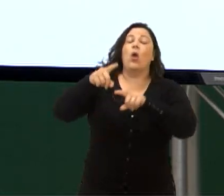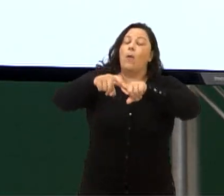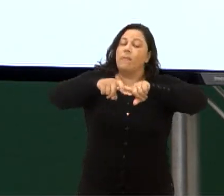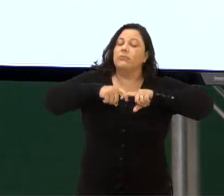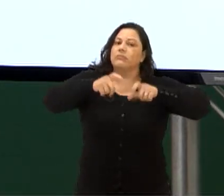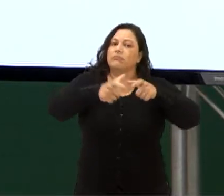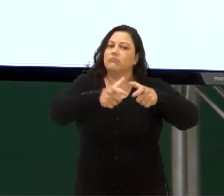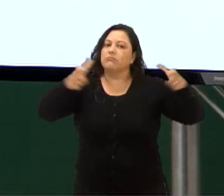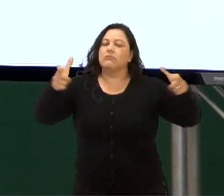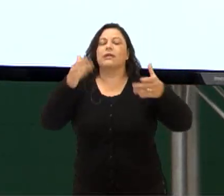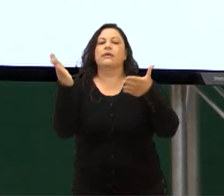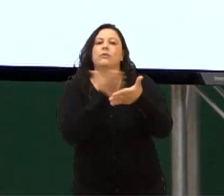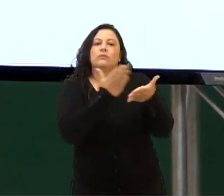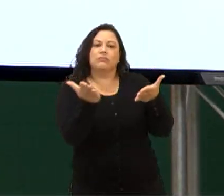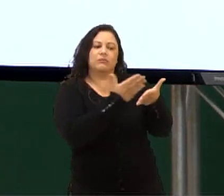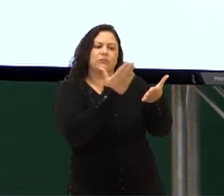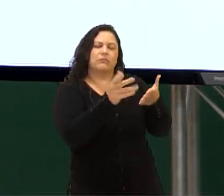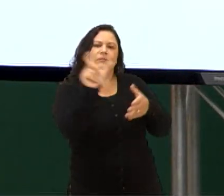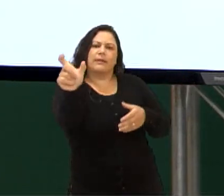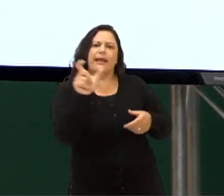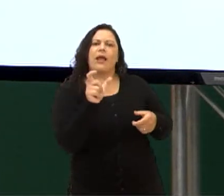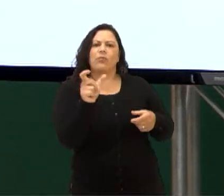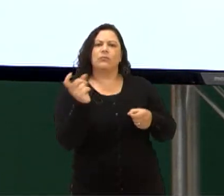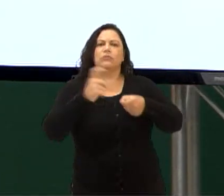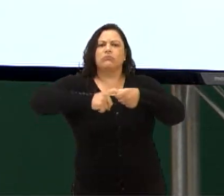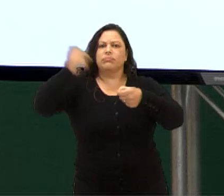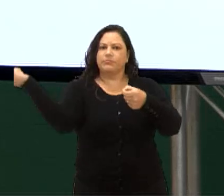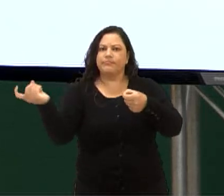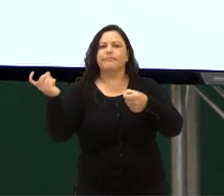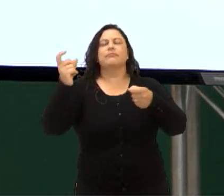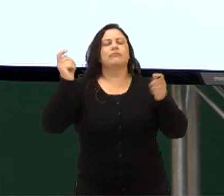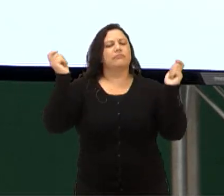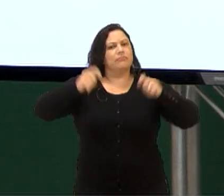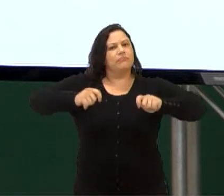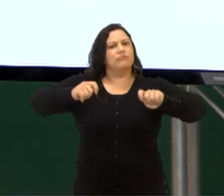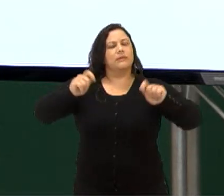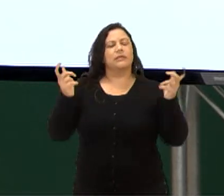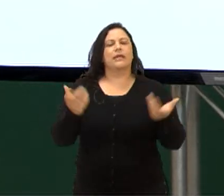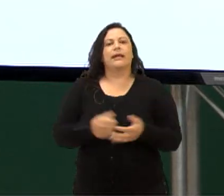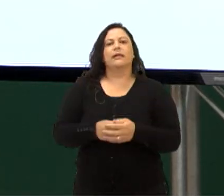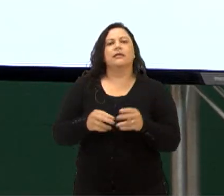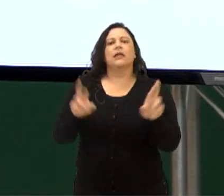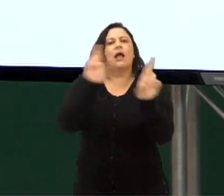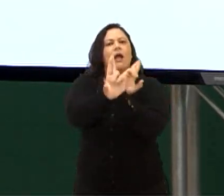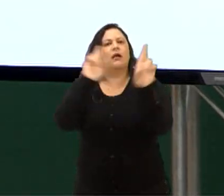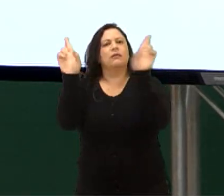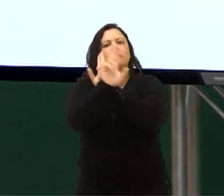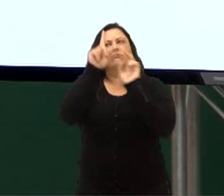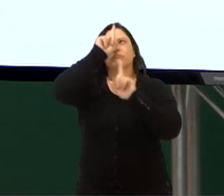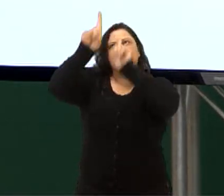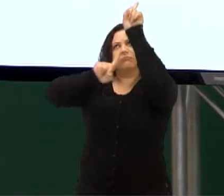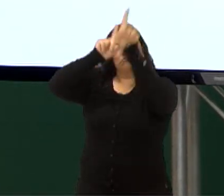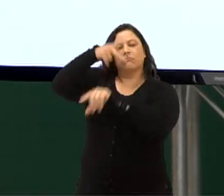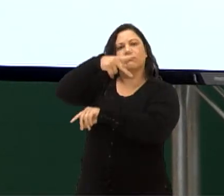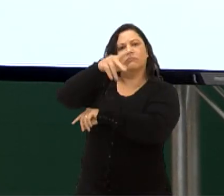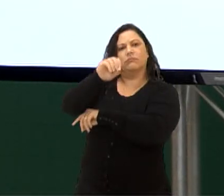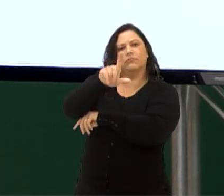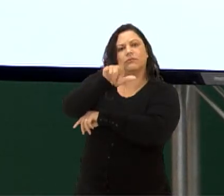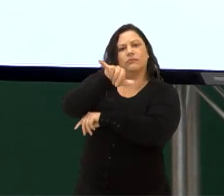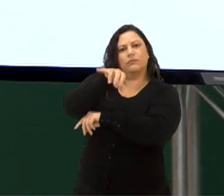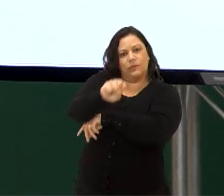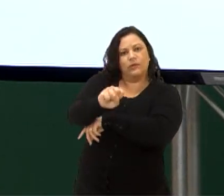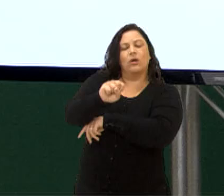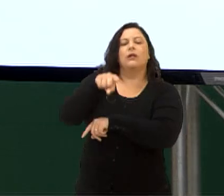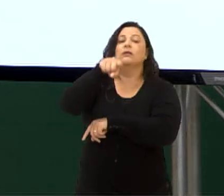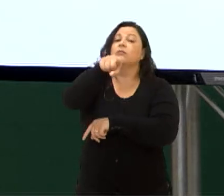aí, você vai encontrar essa palavra autonomia, muito relacionada, né, à ideia aí de polis, tá? Para você aí